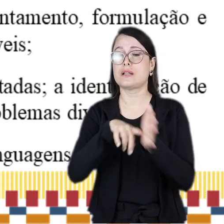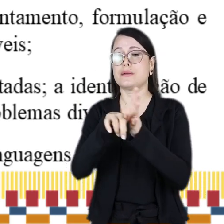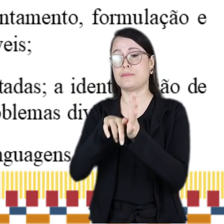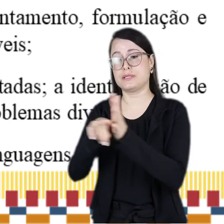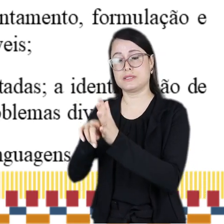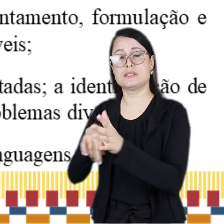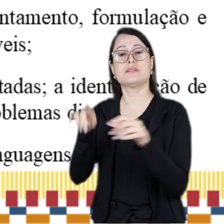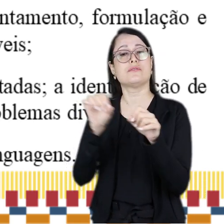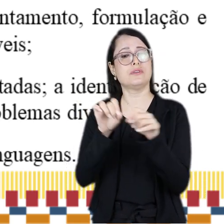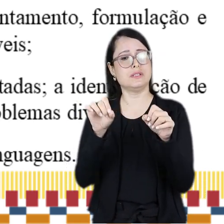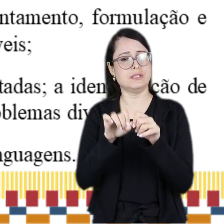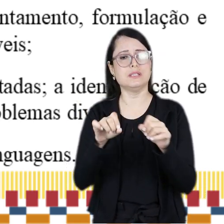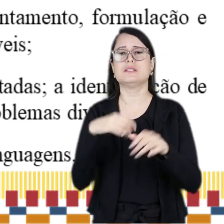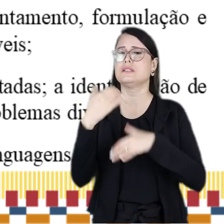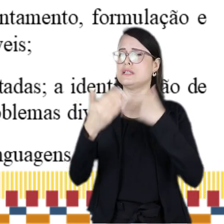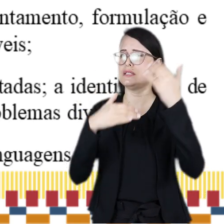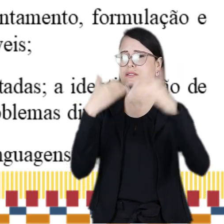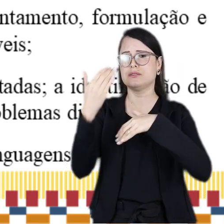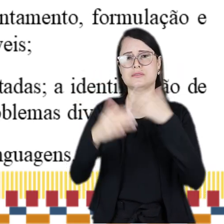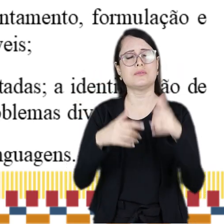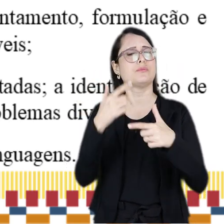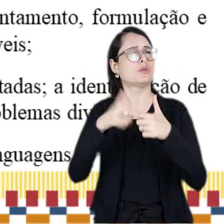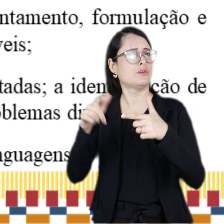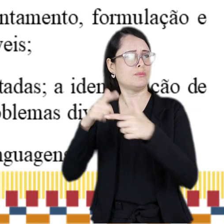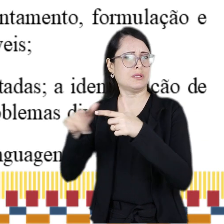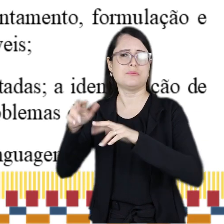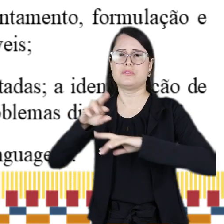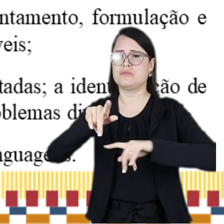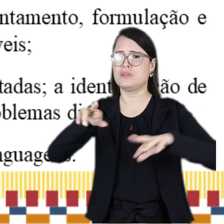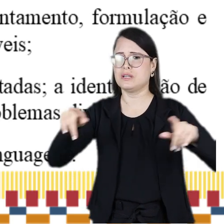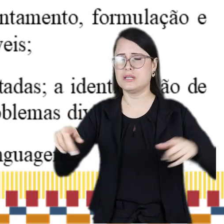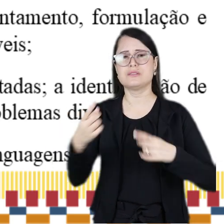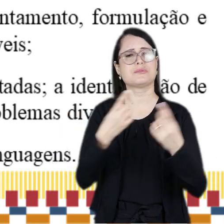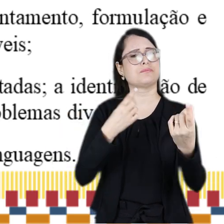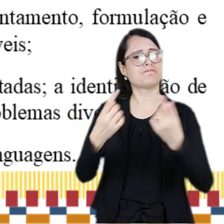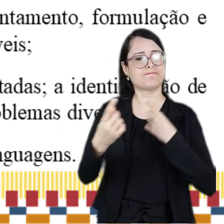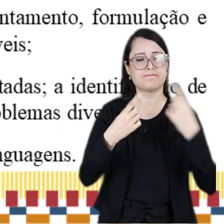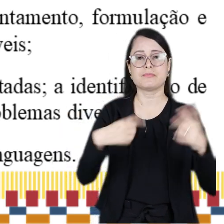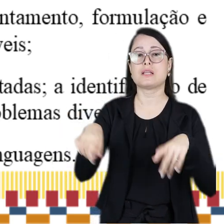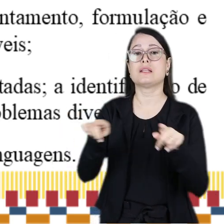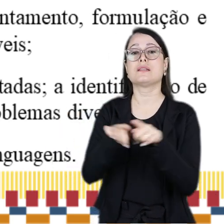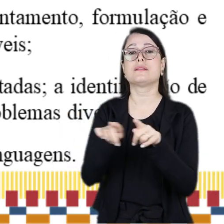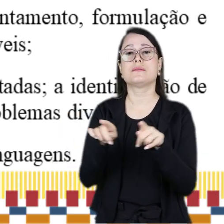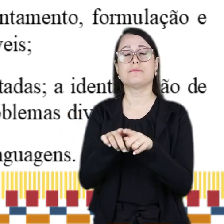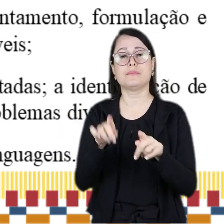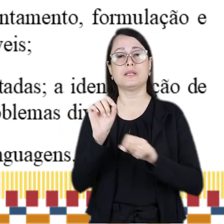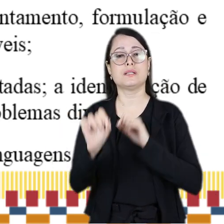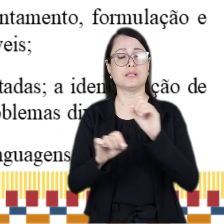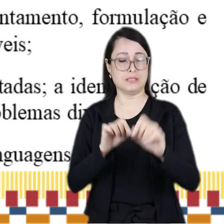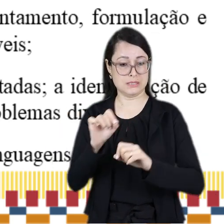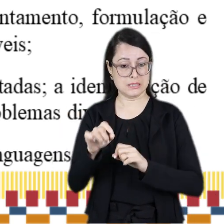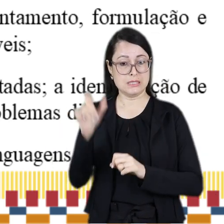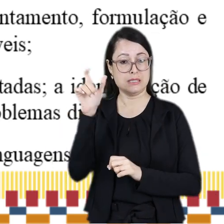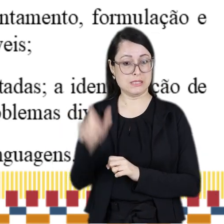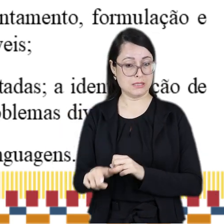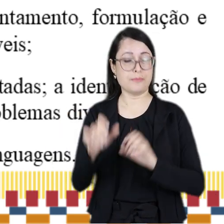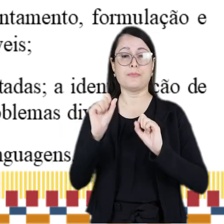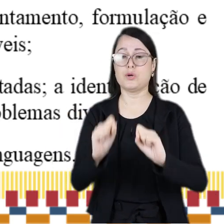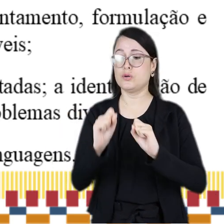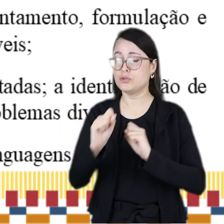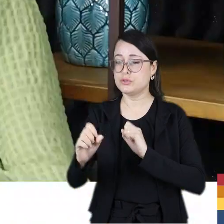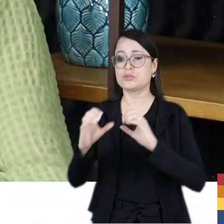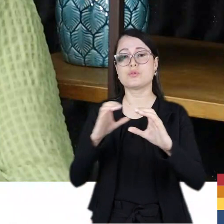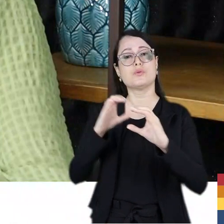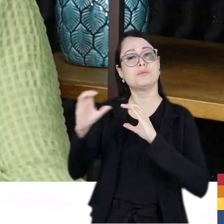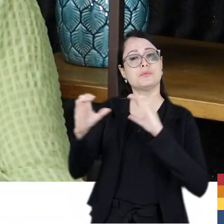desenvolvidas, né? Dos problemas diversos debatidos. E também o instrui no sentido de como ele pode comunicar, né? As